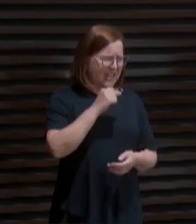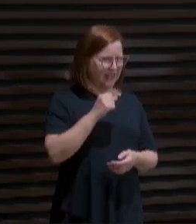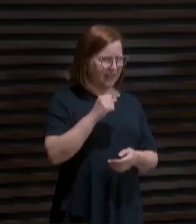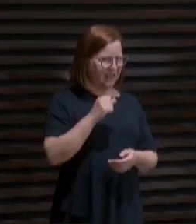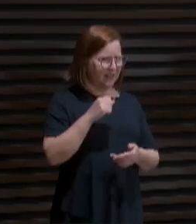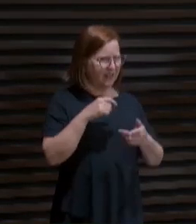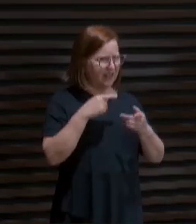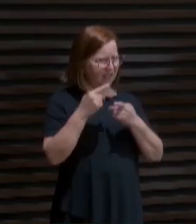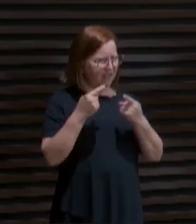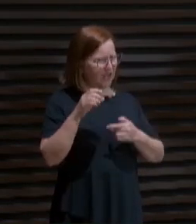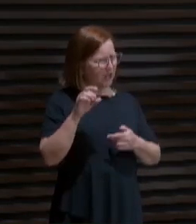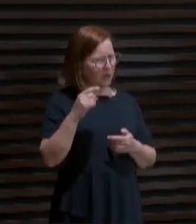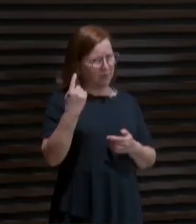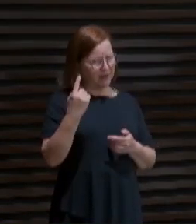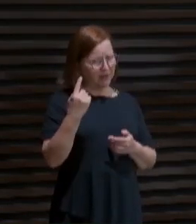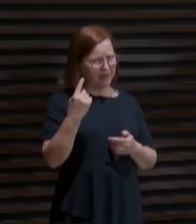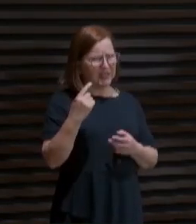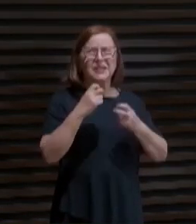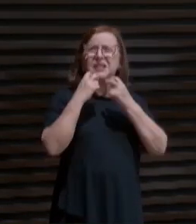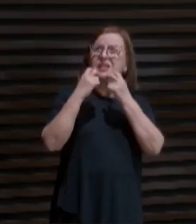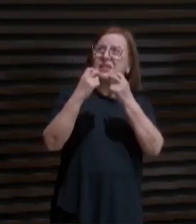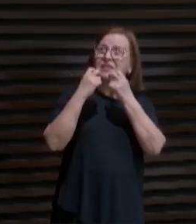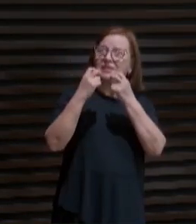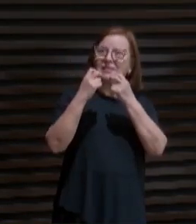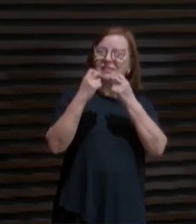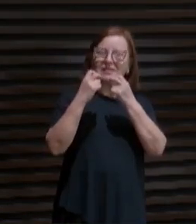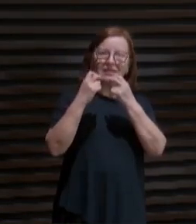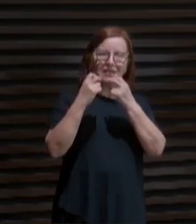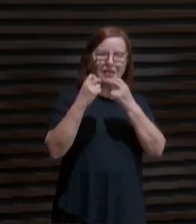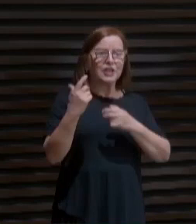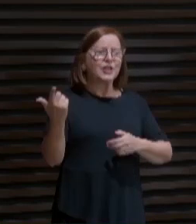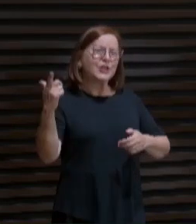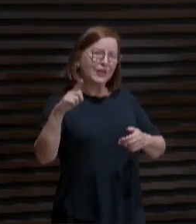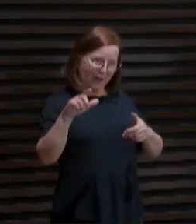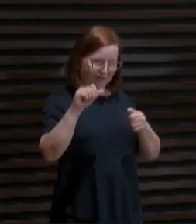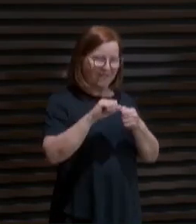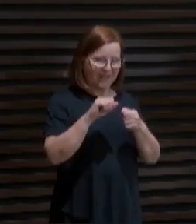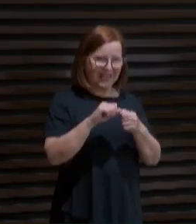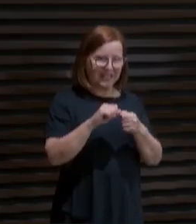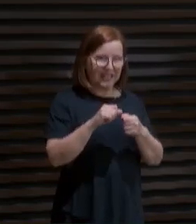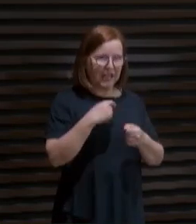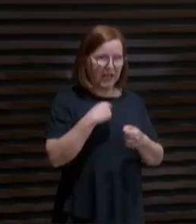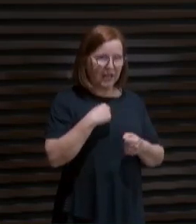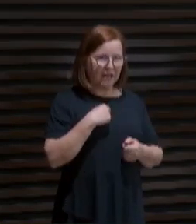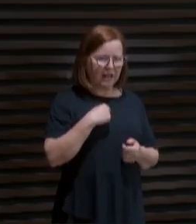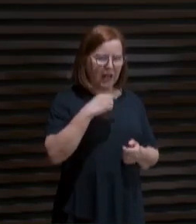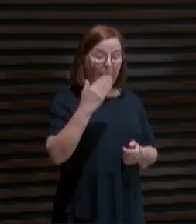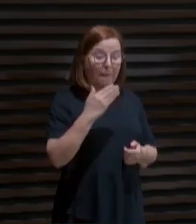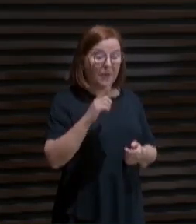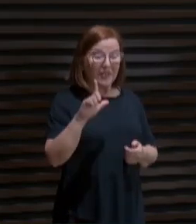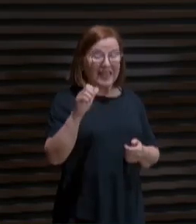uma vez. Rogo-te que mais uma vez faça eu a prova com a